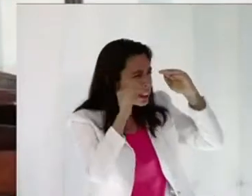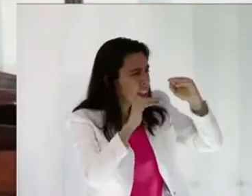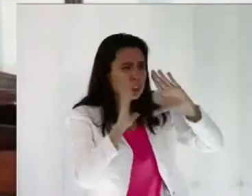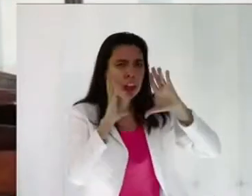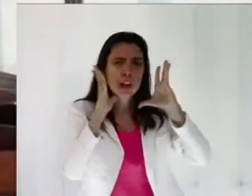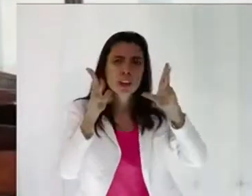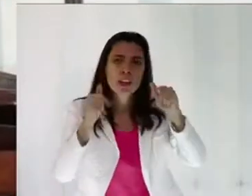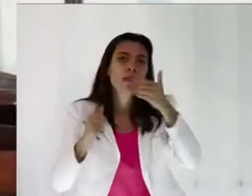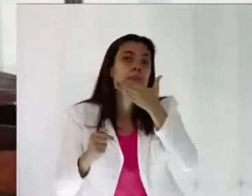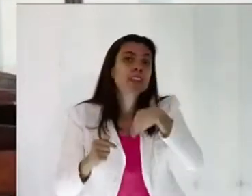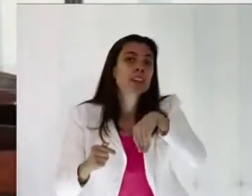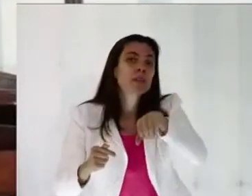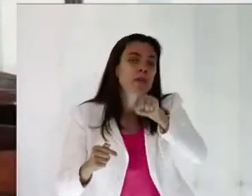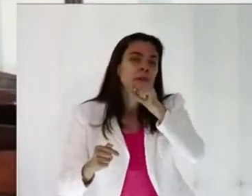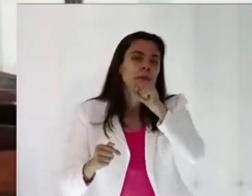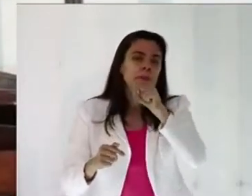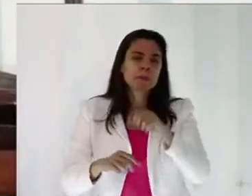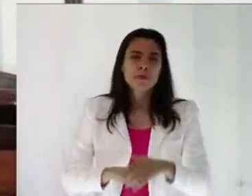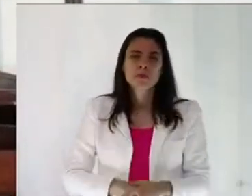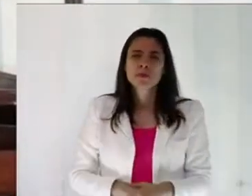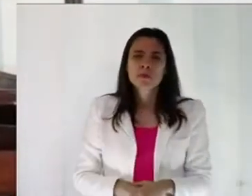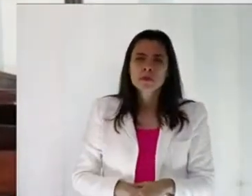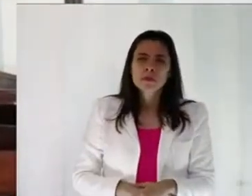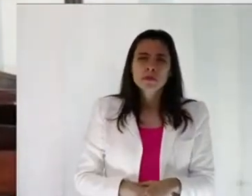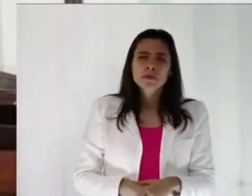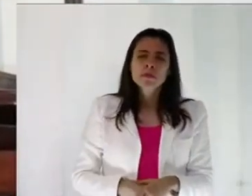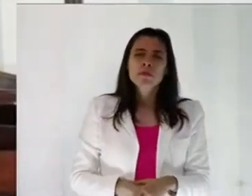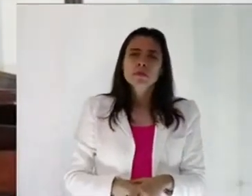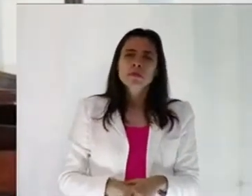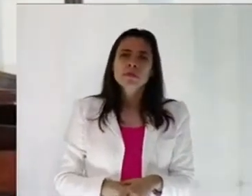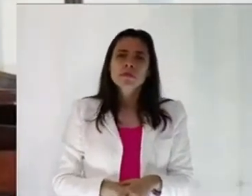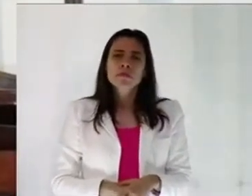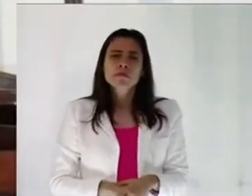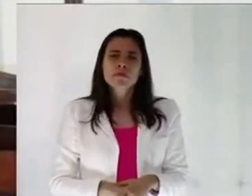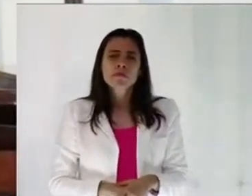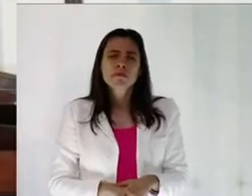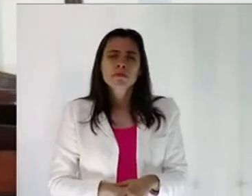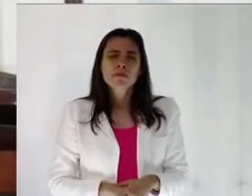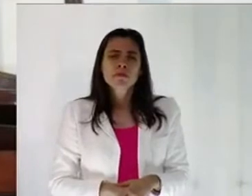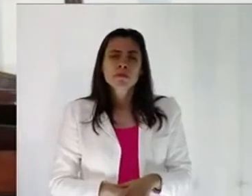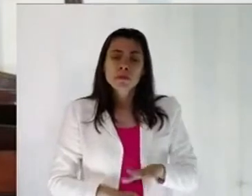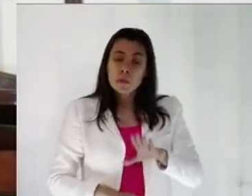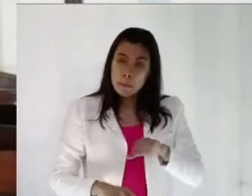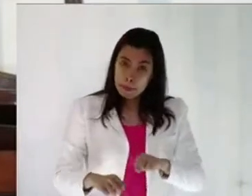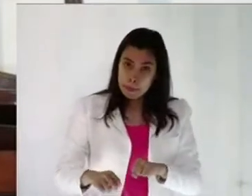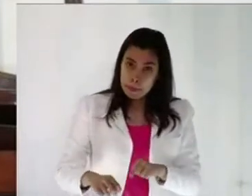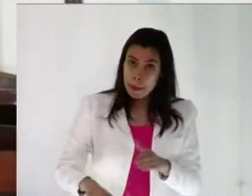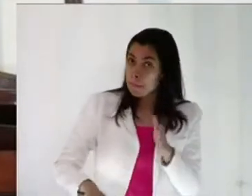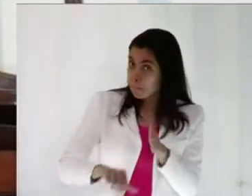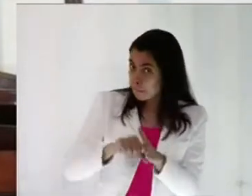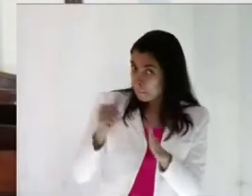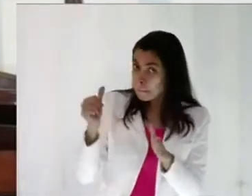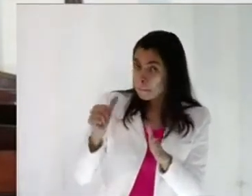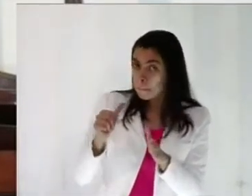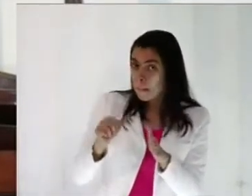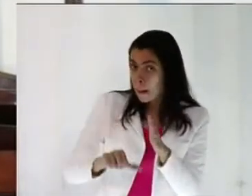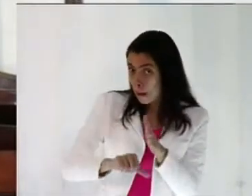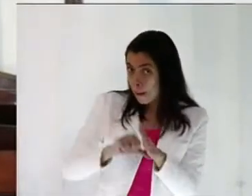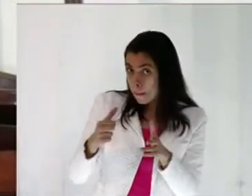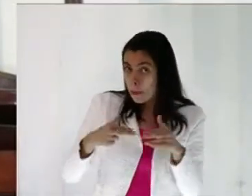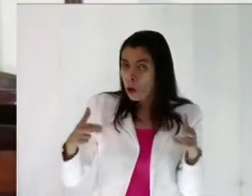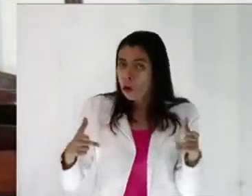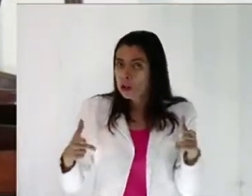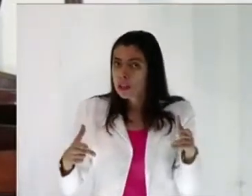primeira relação que eu quero trazer então é do amor de Abraão para com Isaque, o amor do pai para com o seu